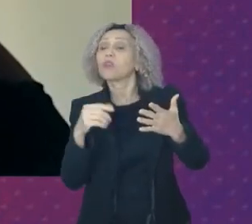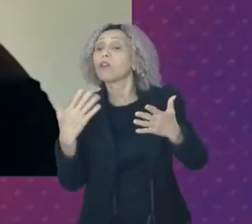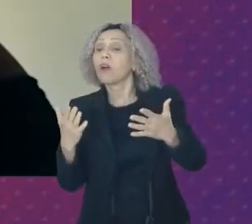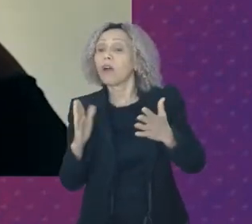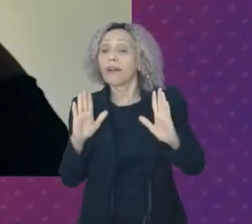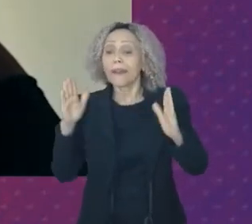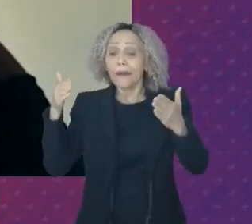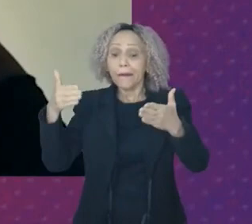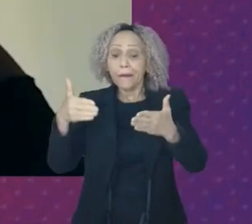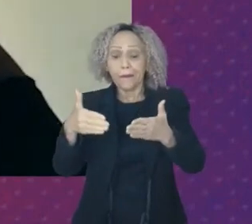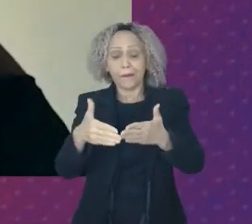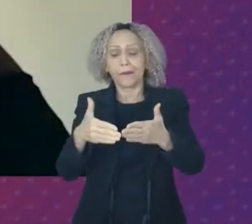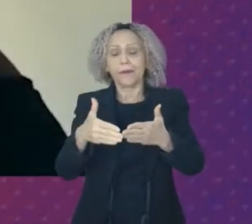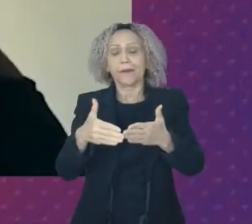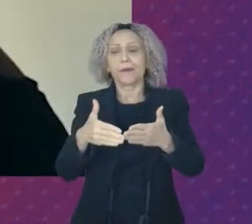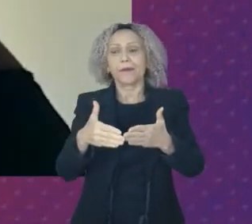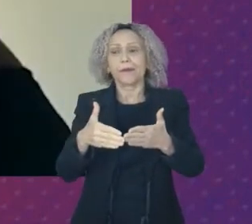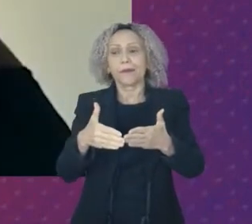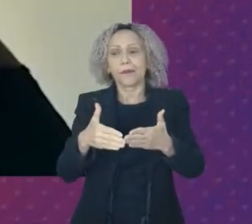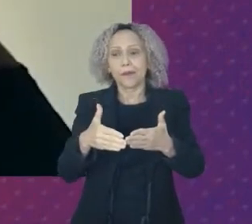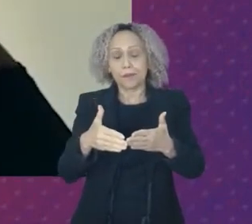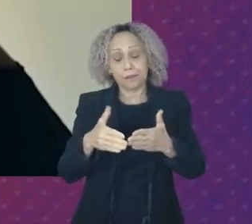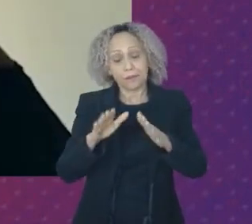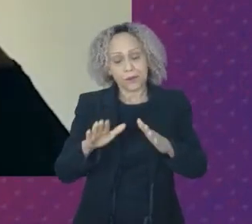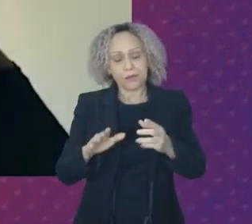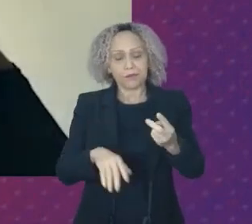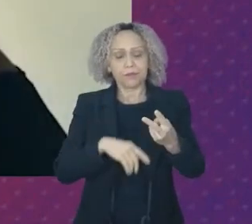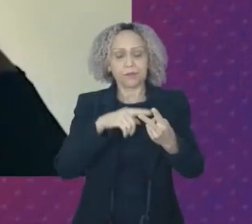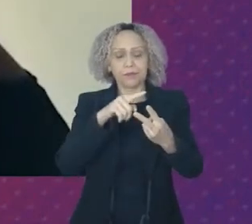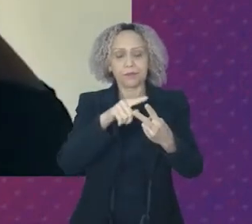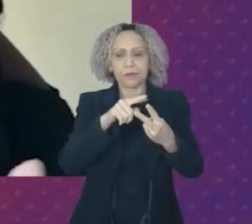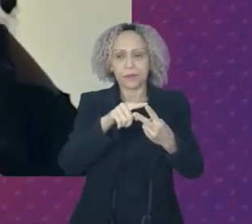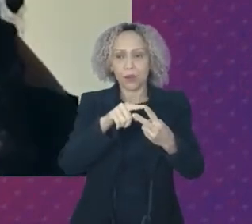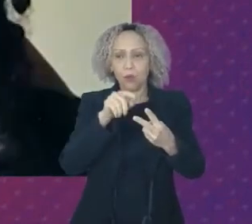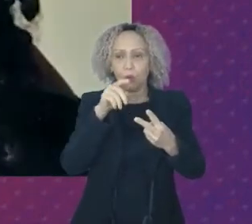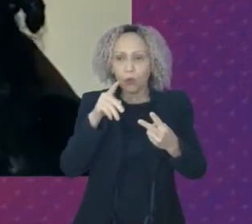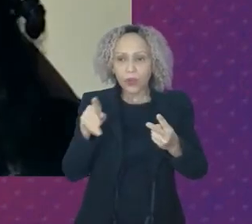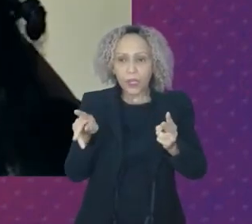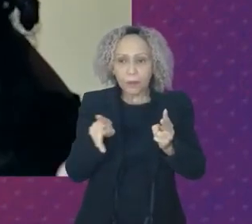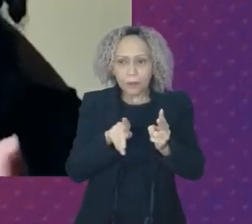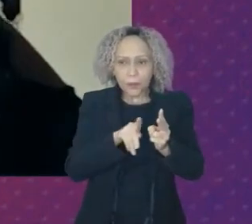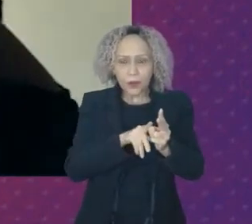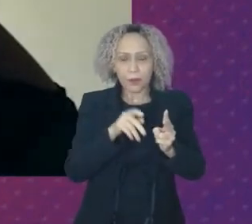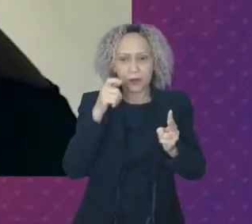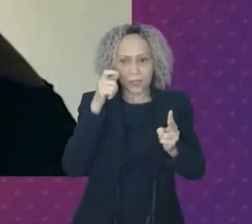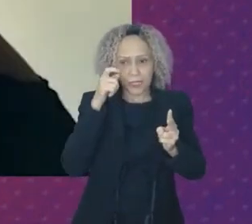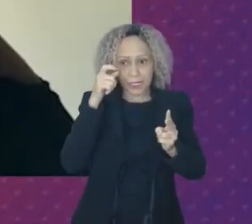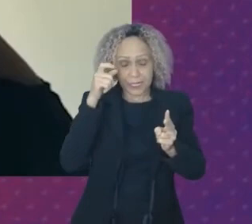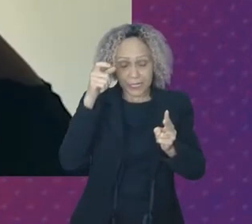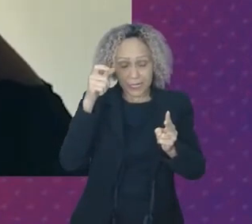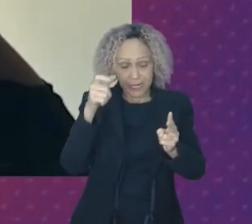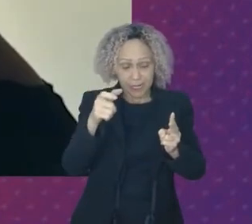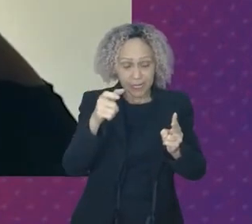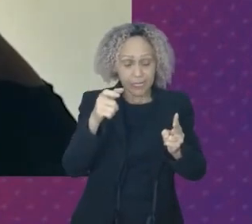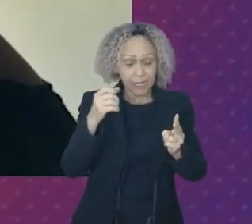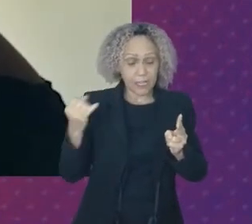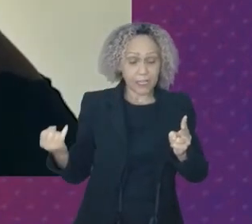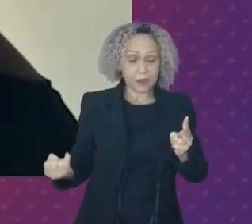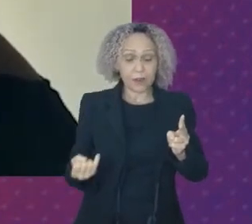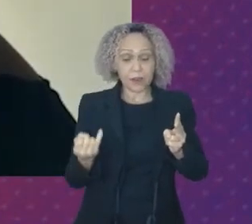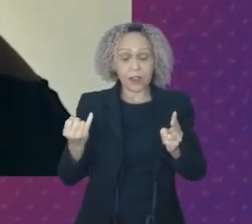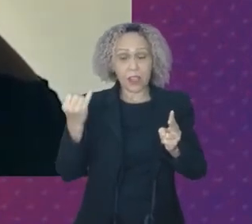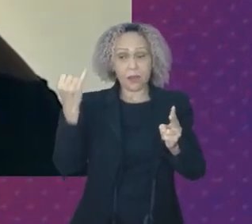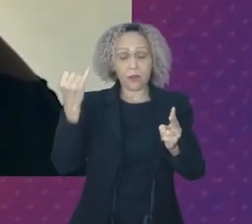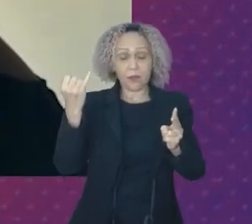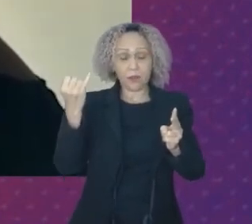tipos de pautas de interesse: o que é de interesse público e o que é de interesse do público. Tem que ser avaliadas as duas coisas.